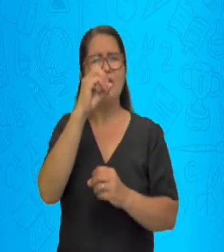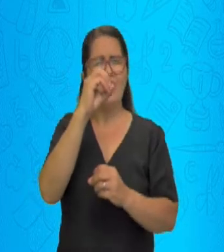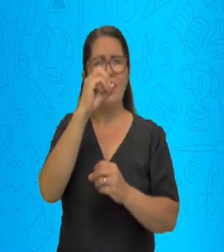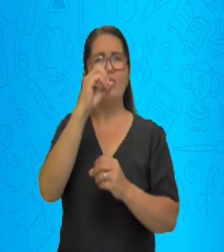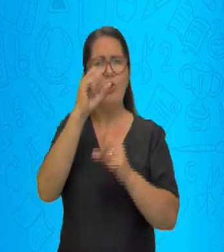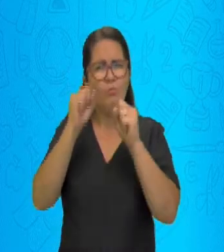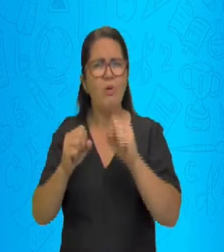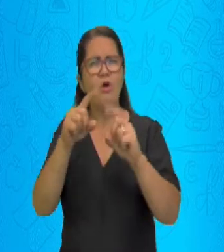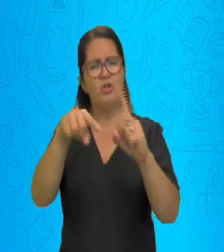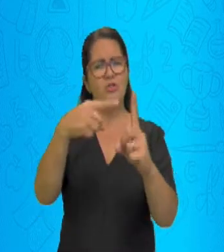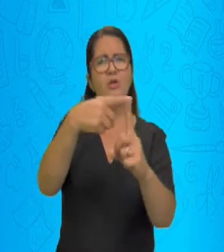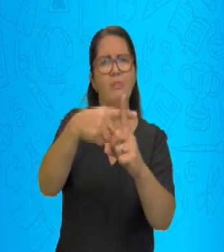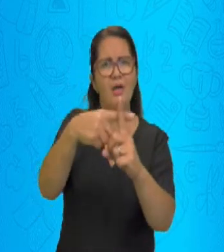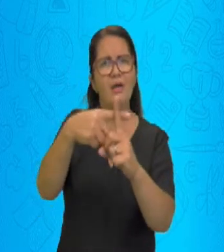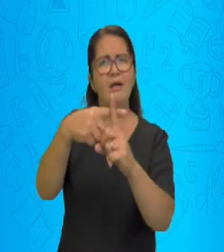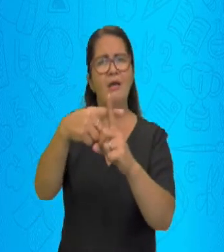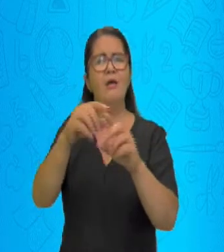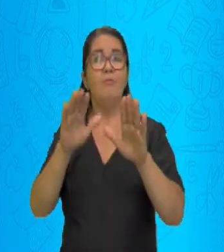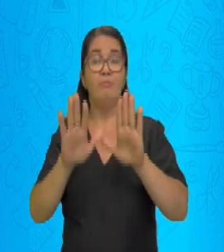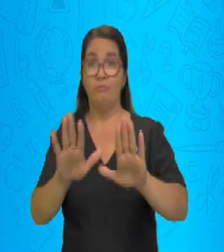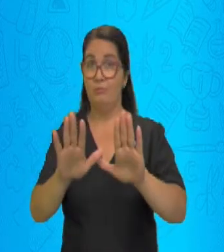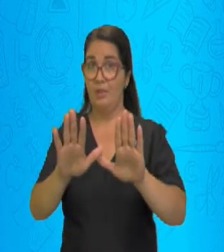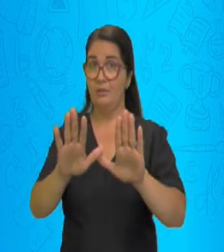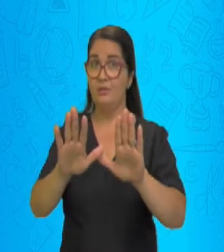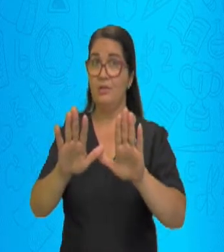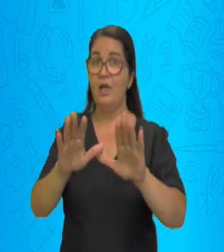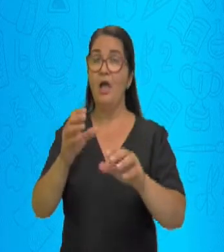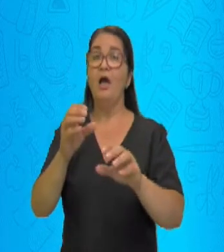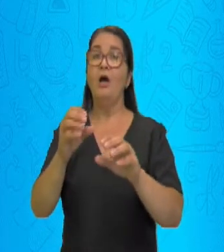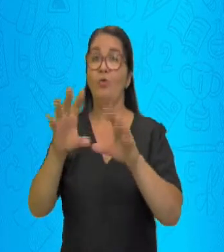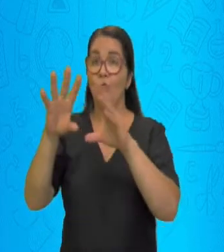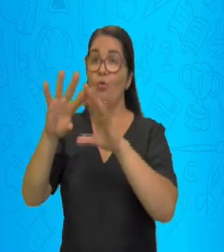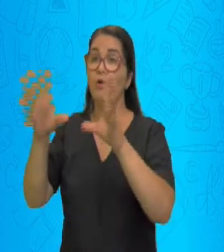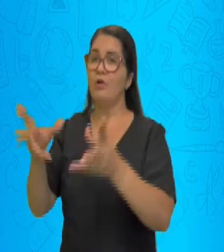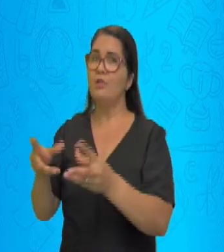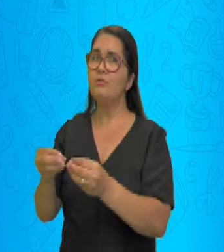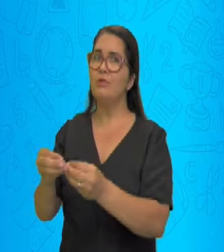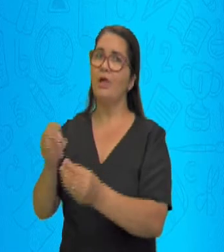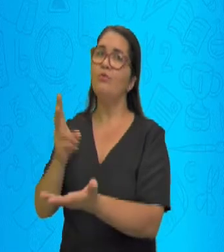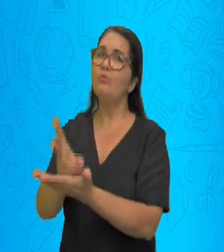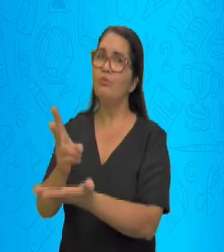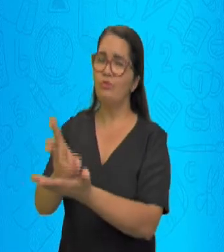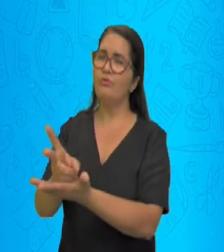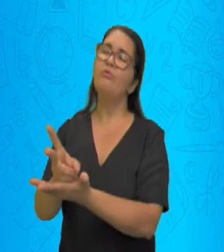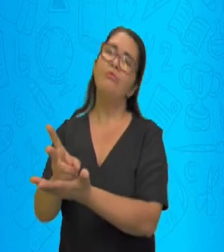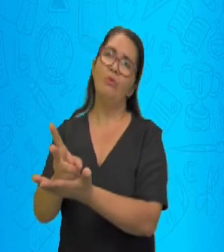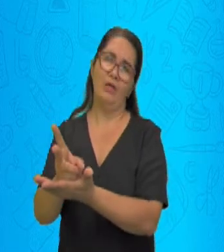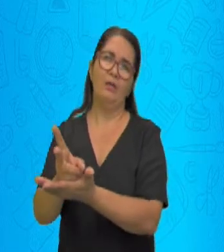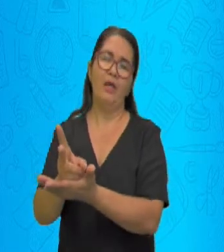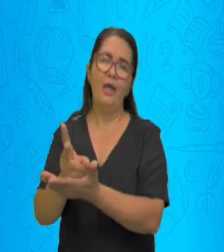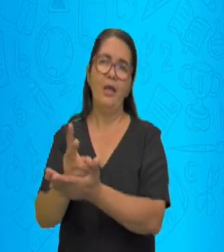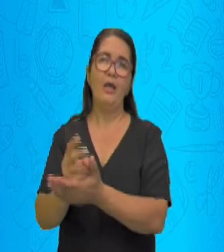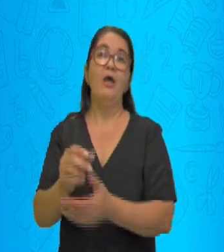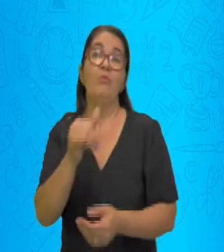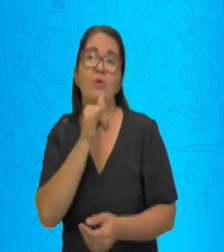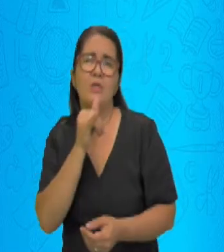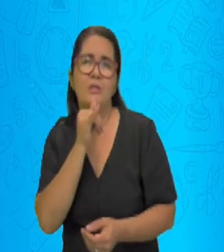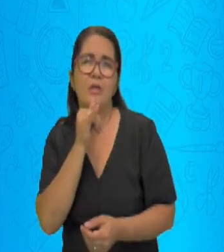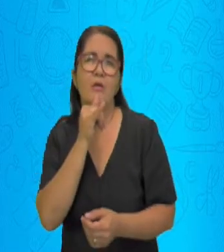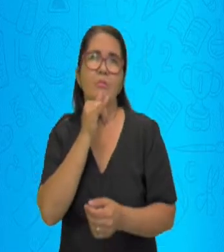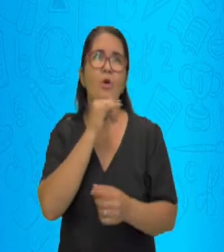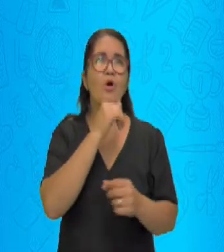mas continua com o próprio resultado, o próprio número. Se eu somar, por exemplo, 15 mais 0 vai dar